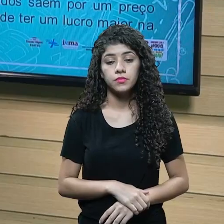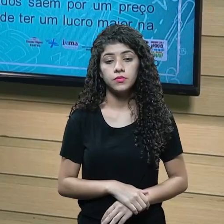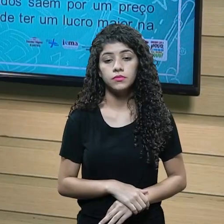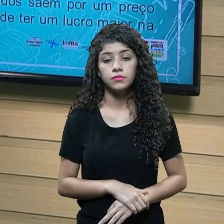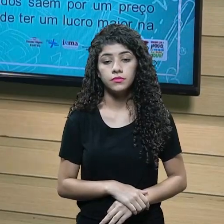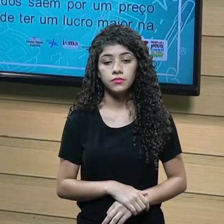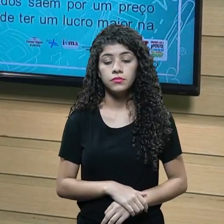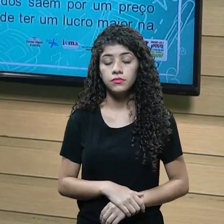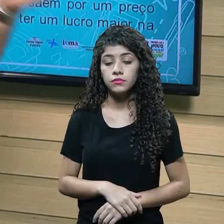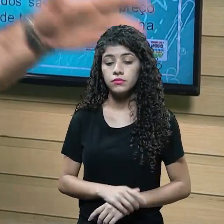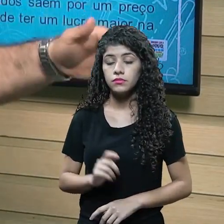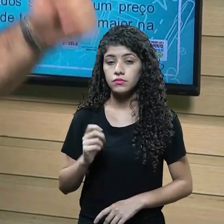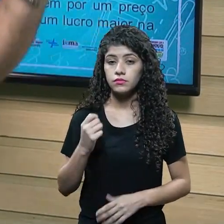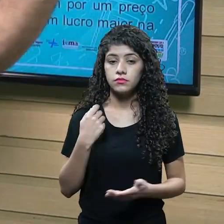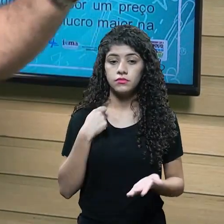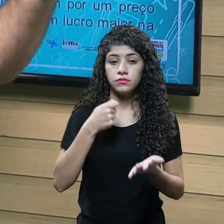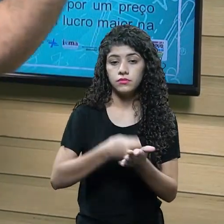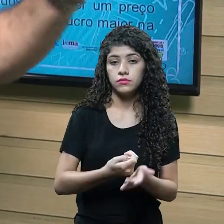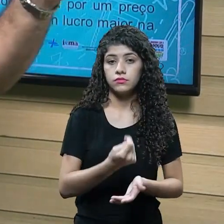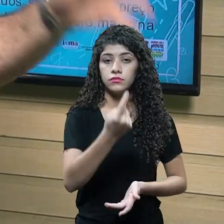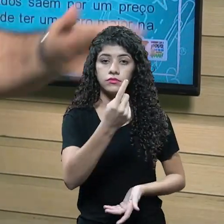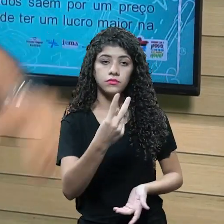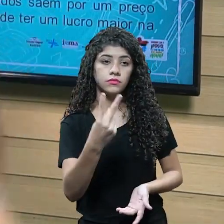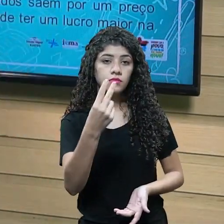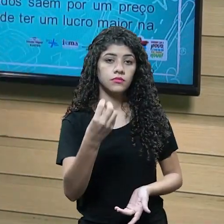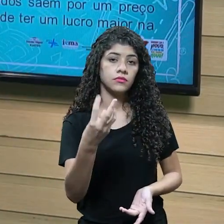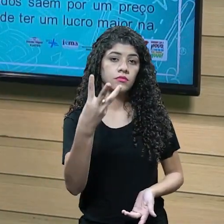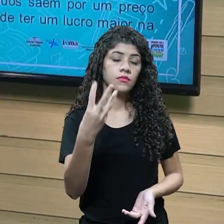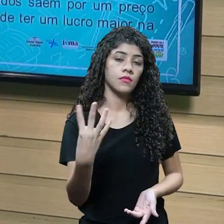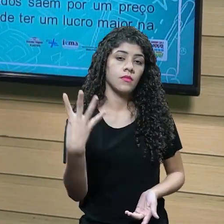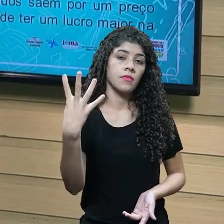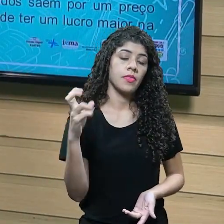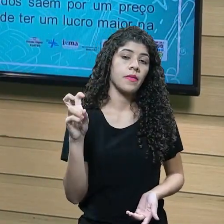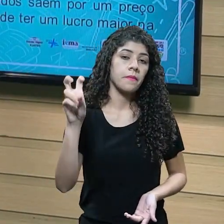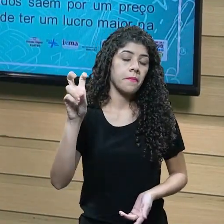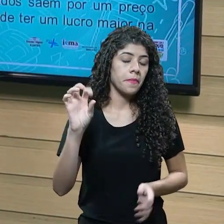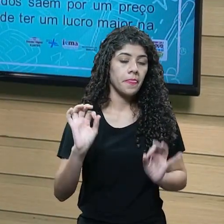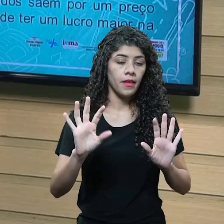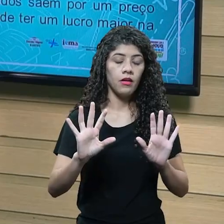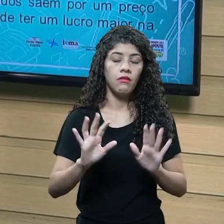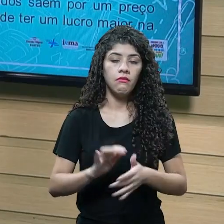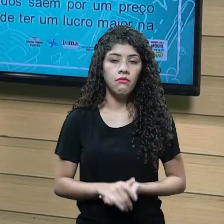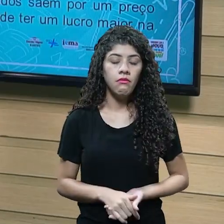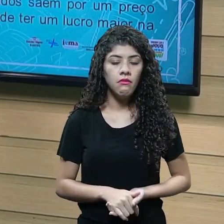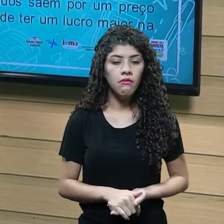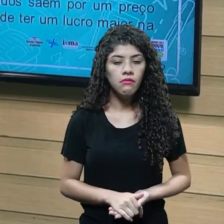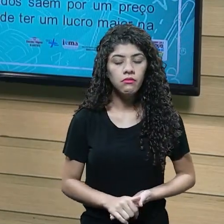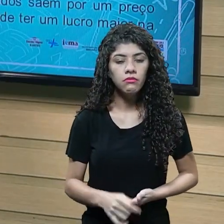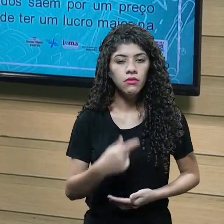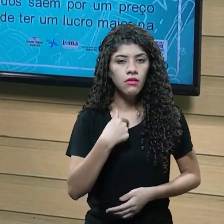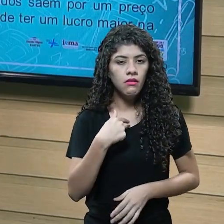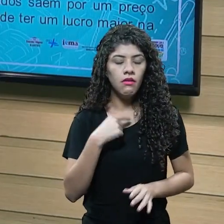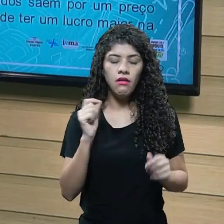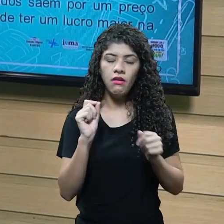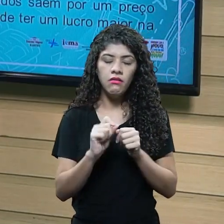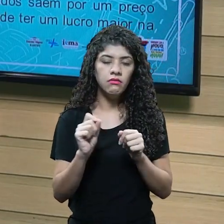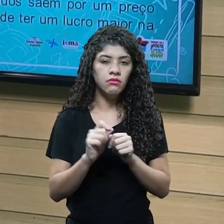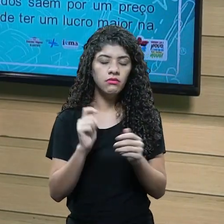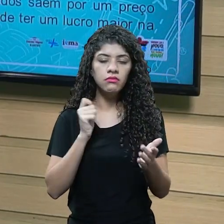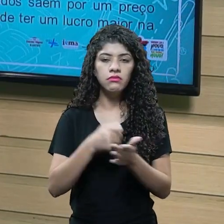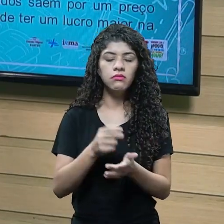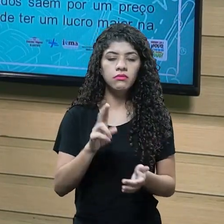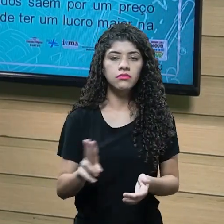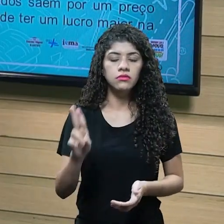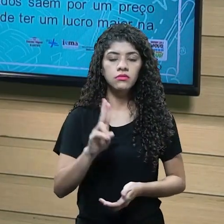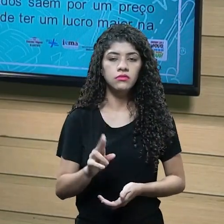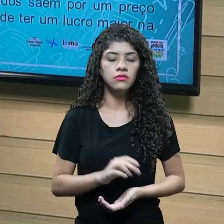Se eu for adquirir uma lata de leite, eu vou comprar 2, 3, 4, 5 para a minha casa, para para eu mesmo fazer a utilização daquele produto,